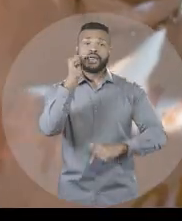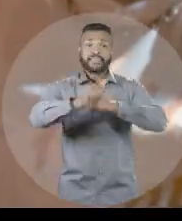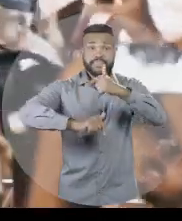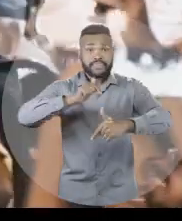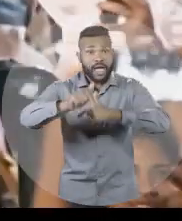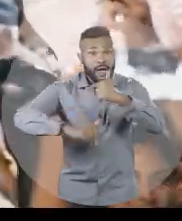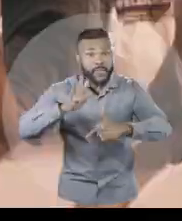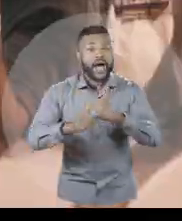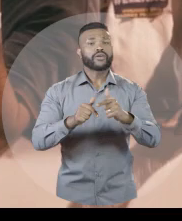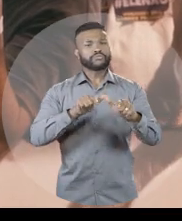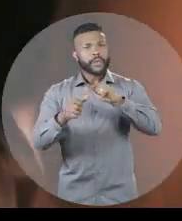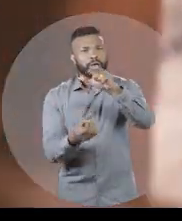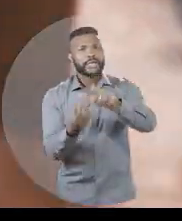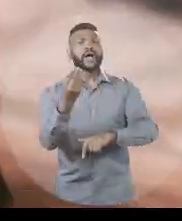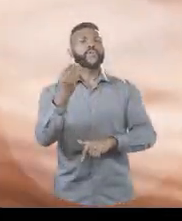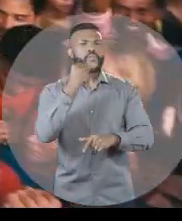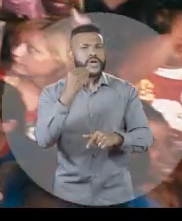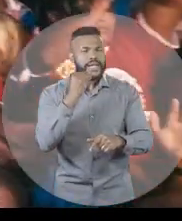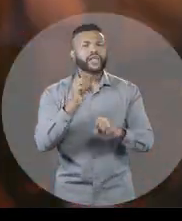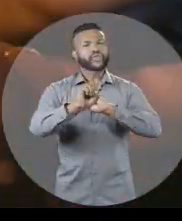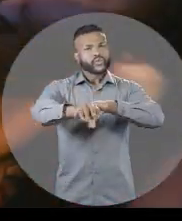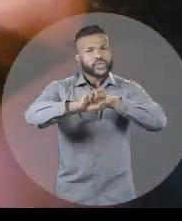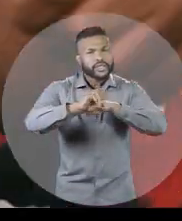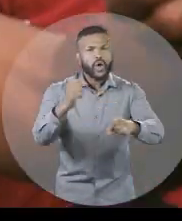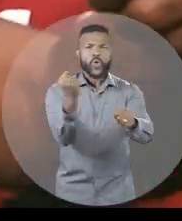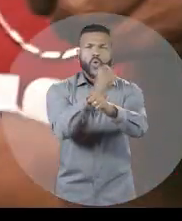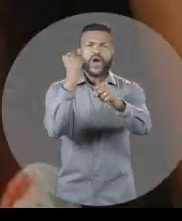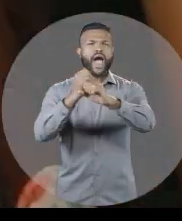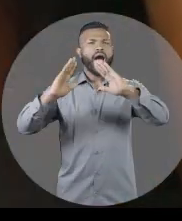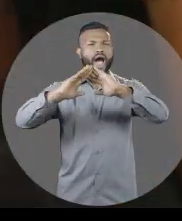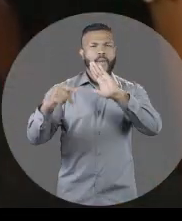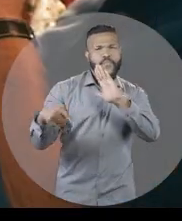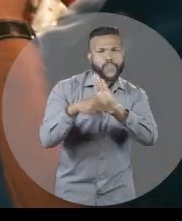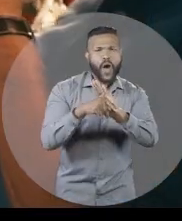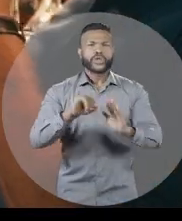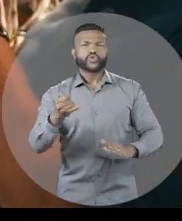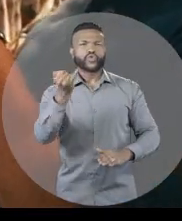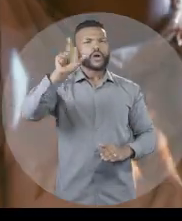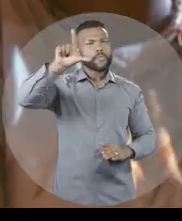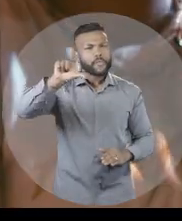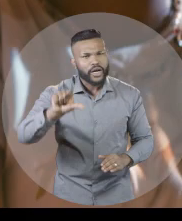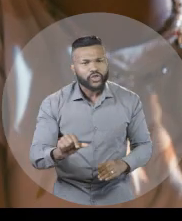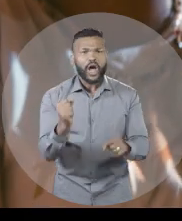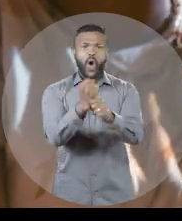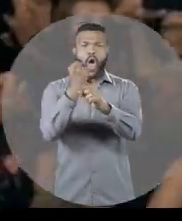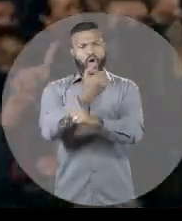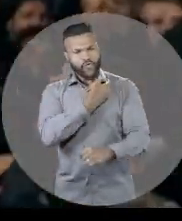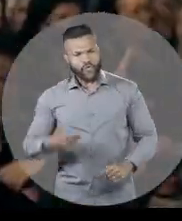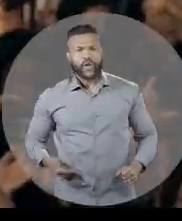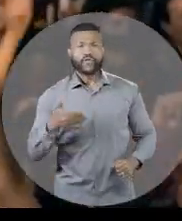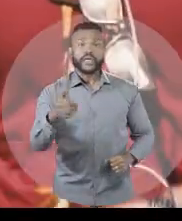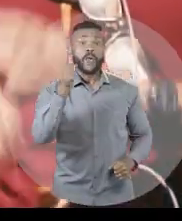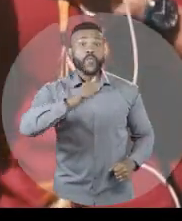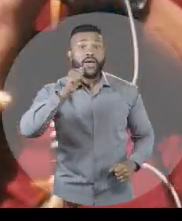de trabalho voltou a gerar emprego oportunidade de educação construir casa própria tocha o juro vai retomar a obra tudo